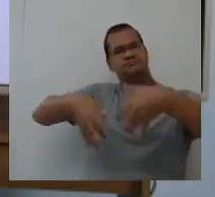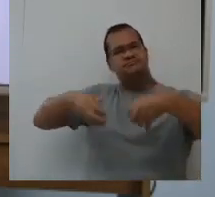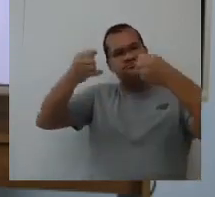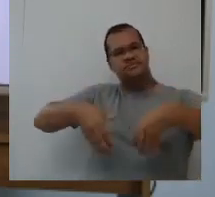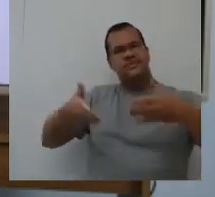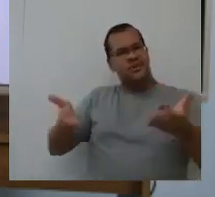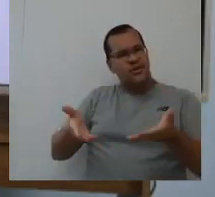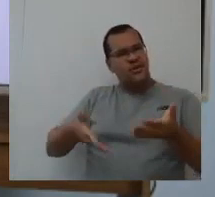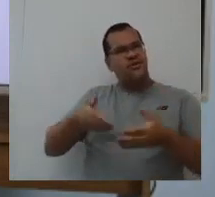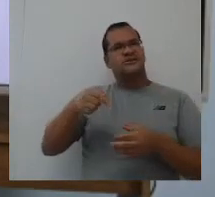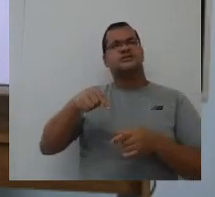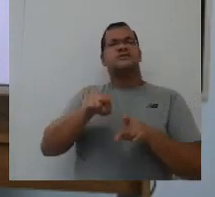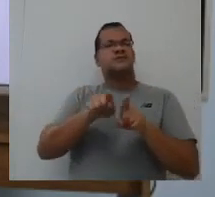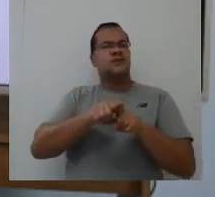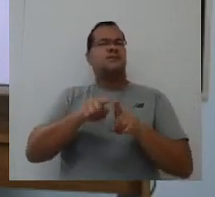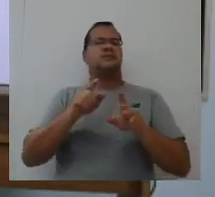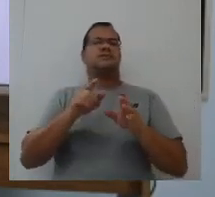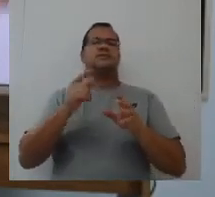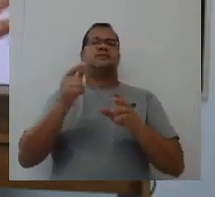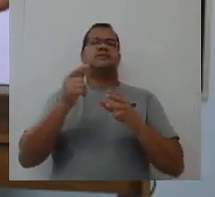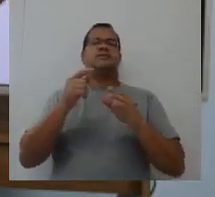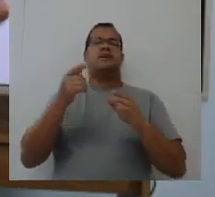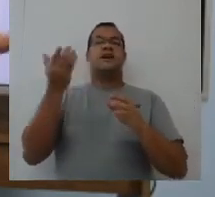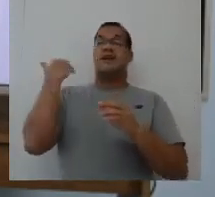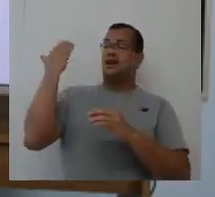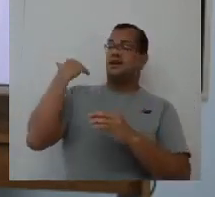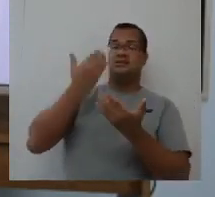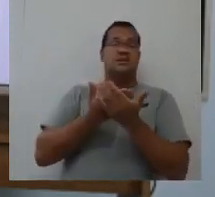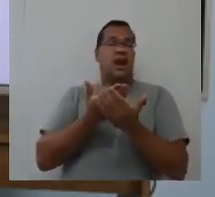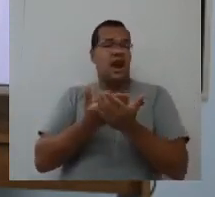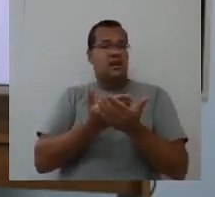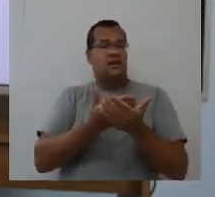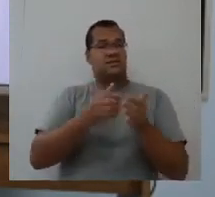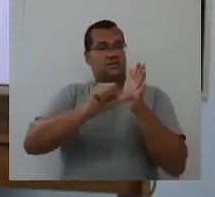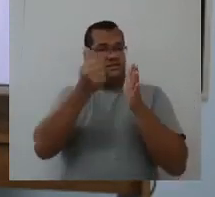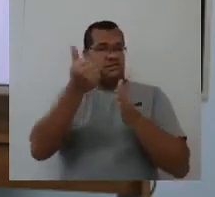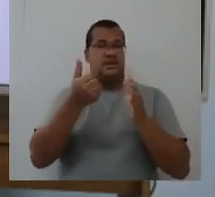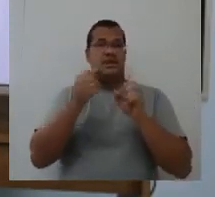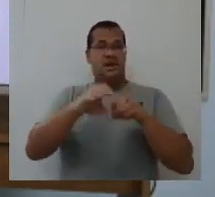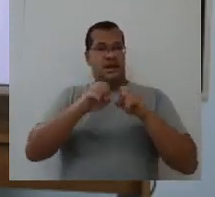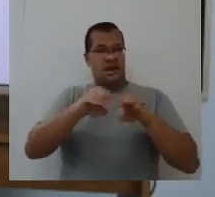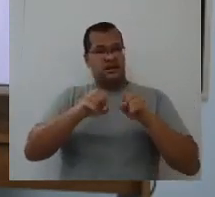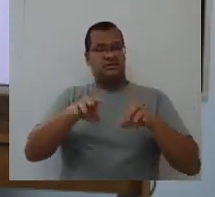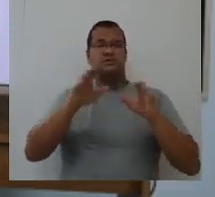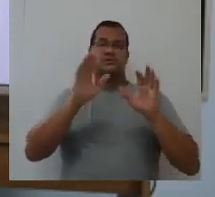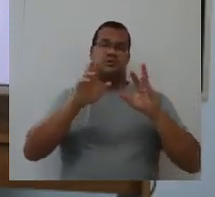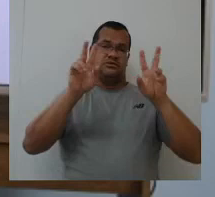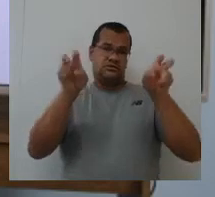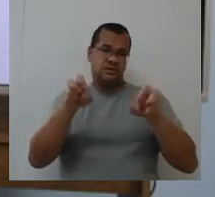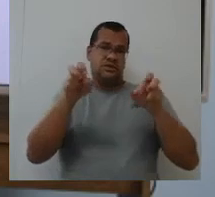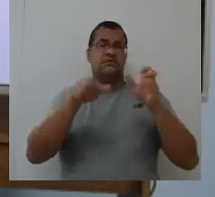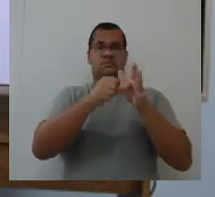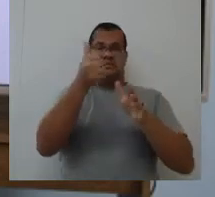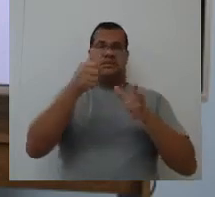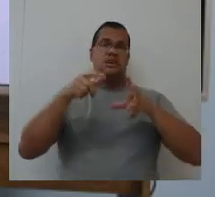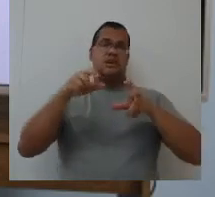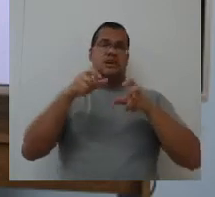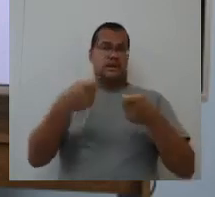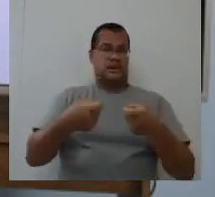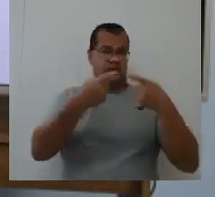nesse momento de hoje, mas também no momento anterior, na nossa primeira aula sobre a Primeira Guerra Mundial, certo?